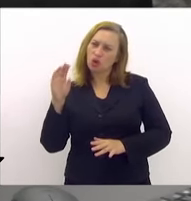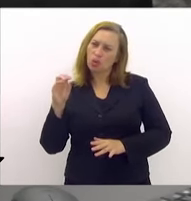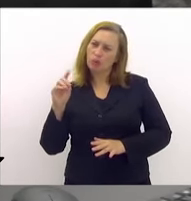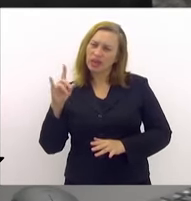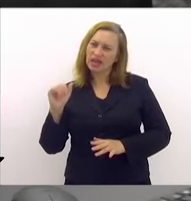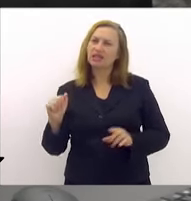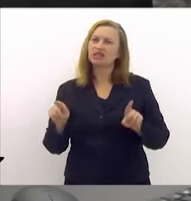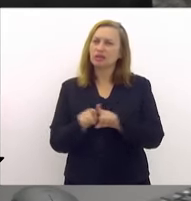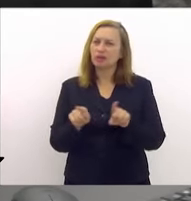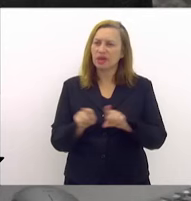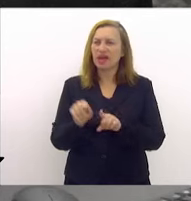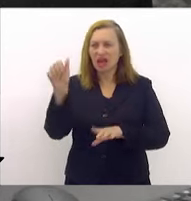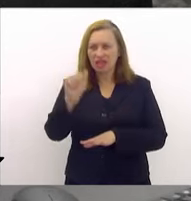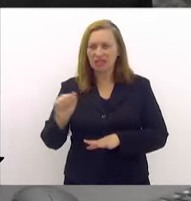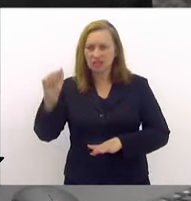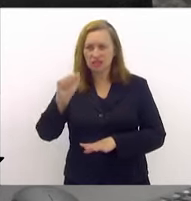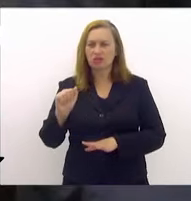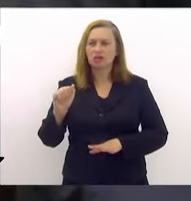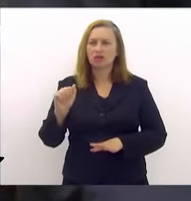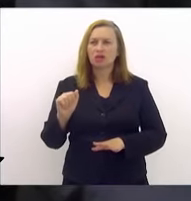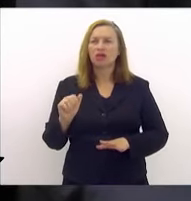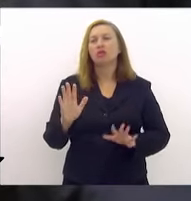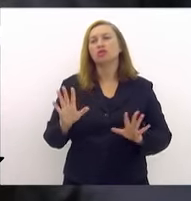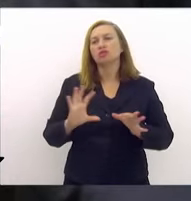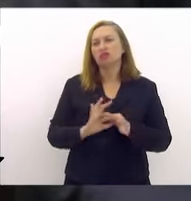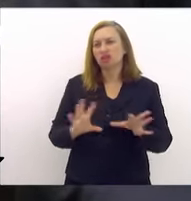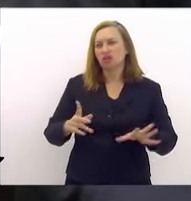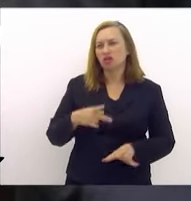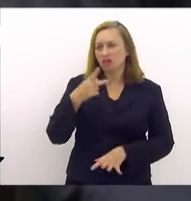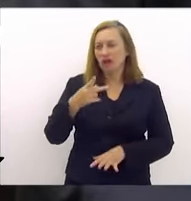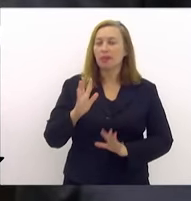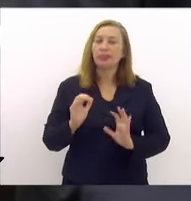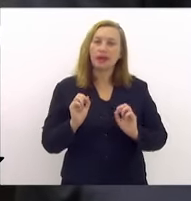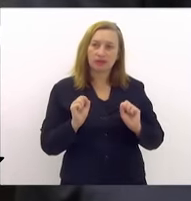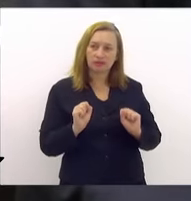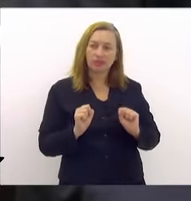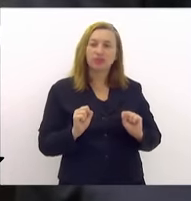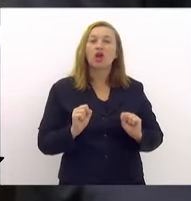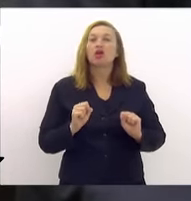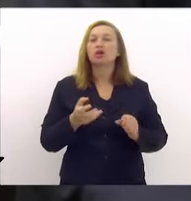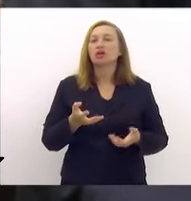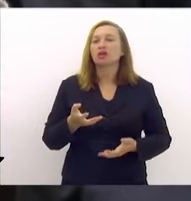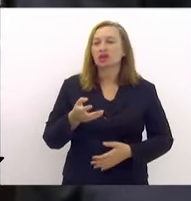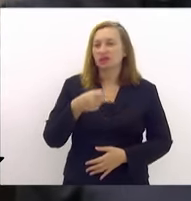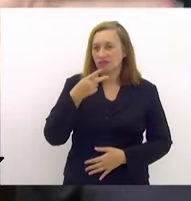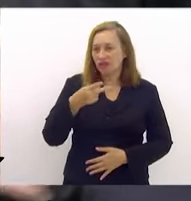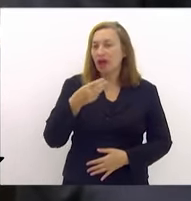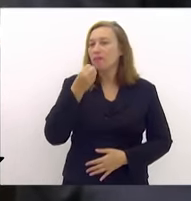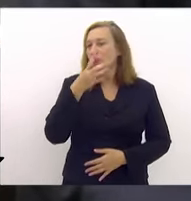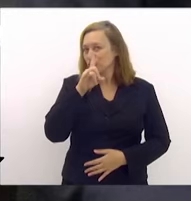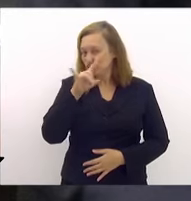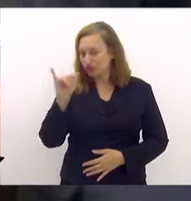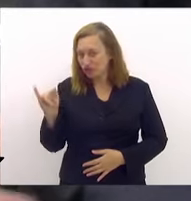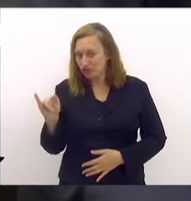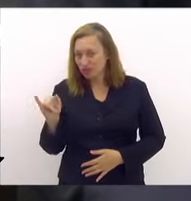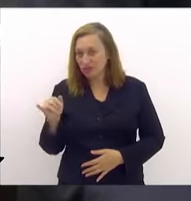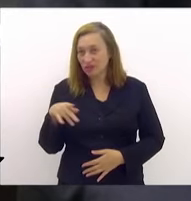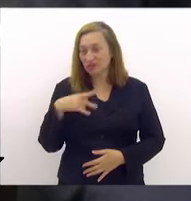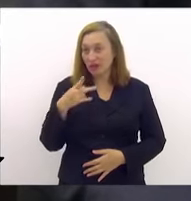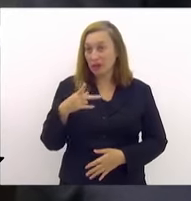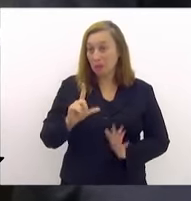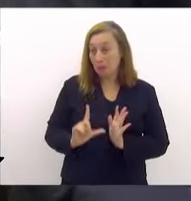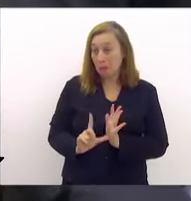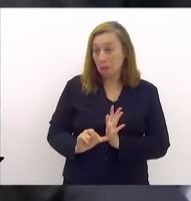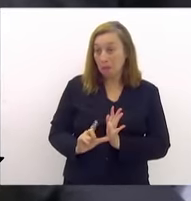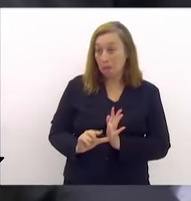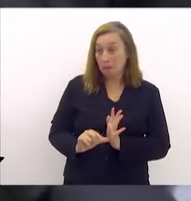contempla... Na hora que o senhor puder me conceder a palavra... Não, agora. Então, queria também contribuir. Primeiro, bom dia, né, justificar aqui